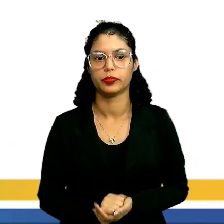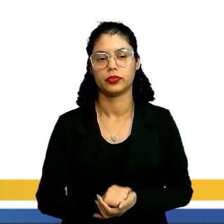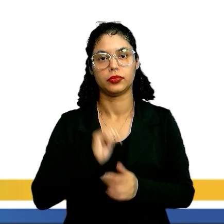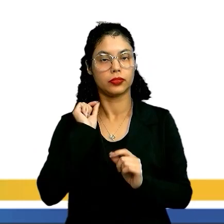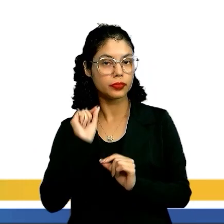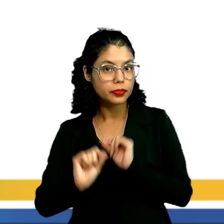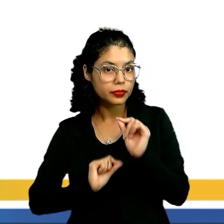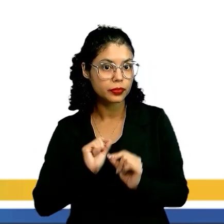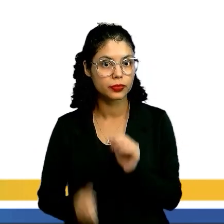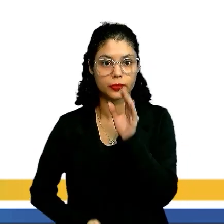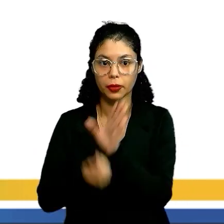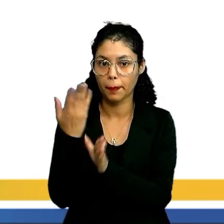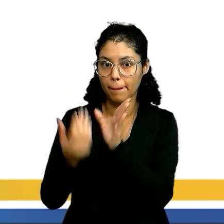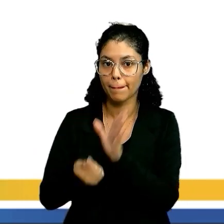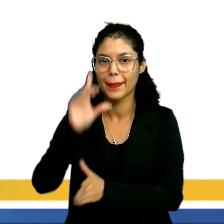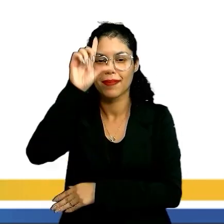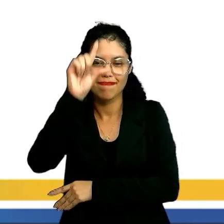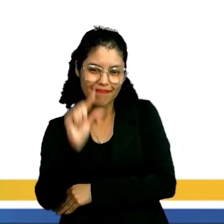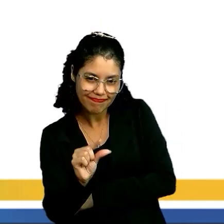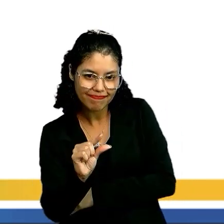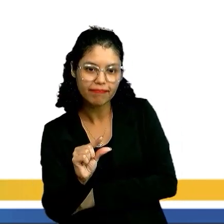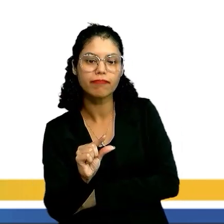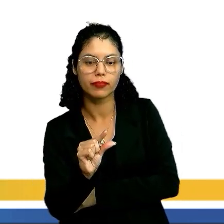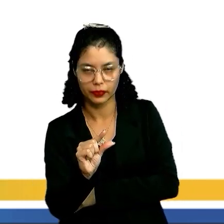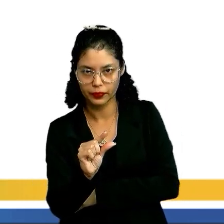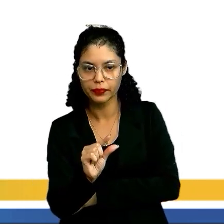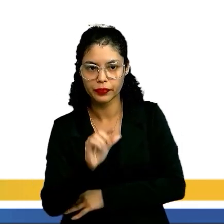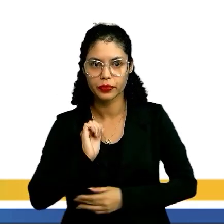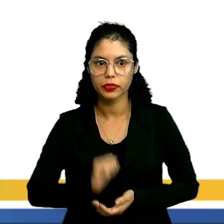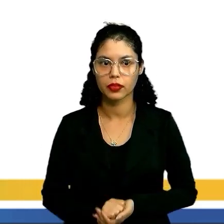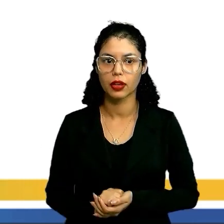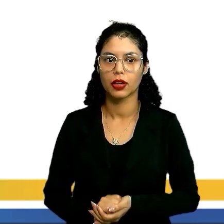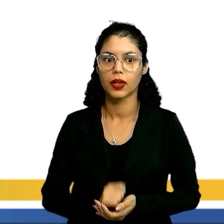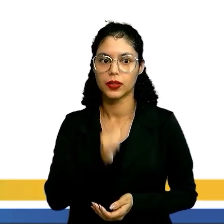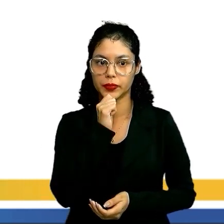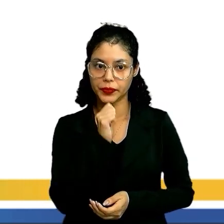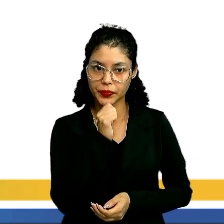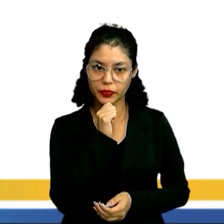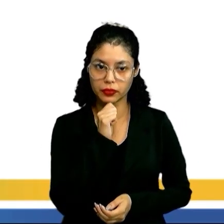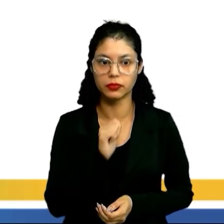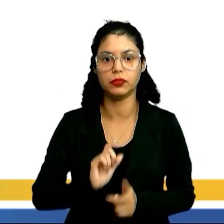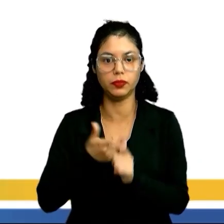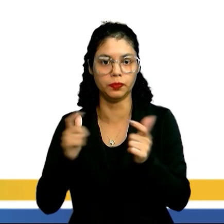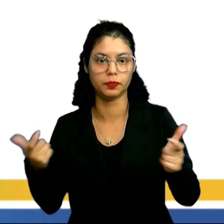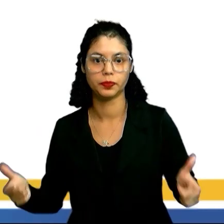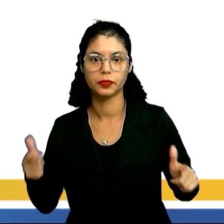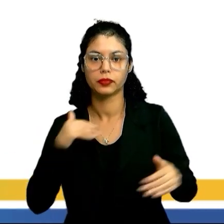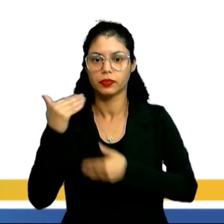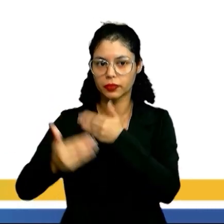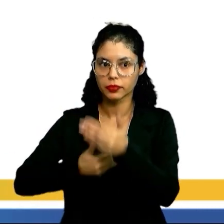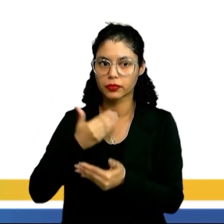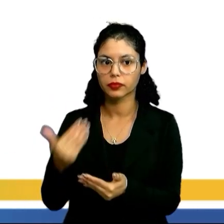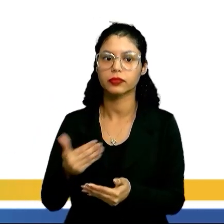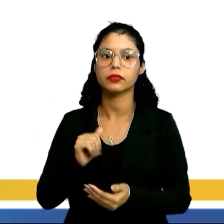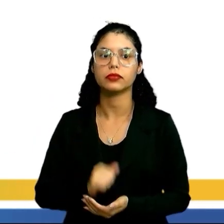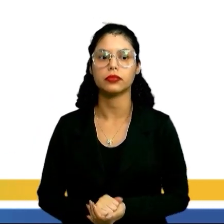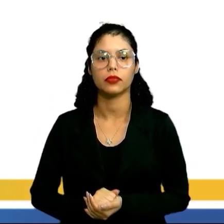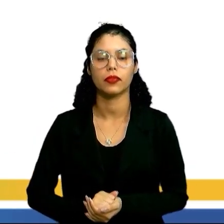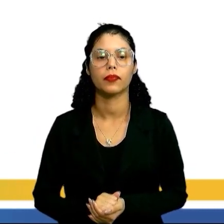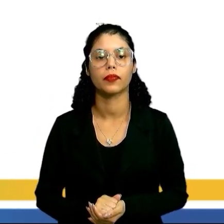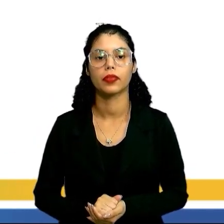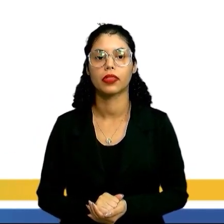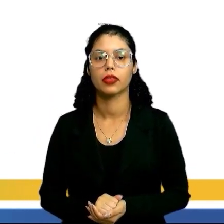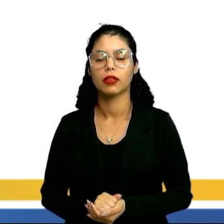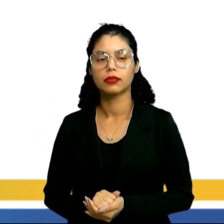Eles são produzidos em baixa concentração, tá? Atuam no crescimento e no